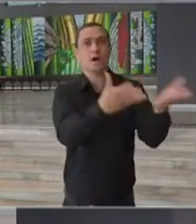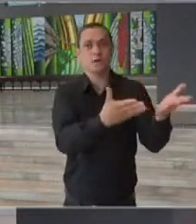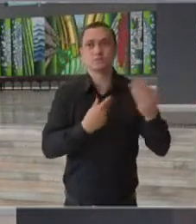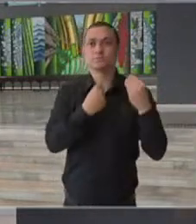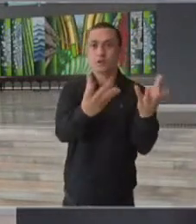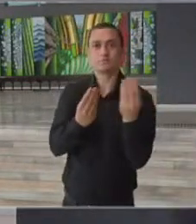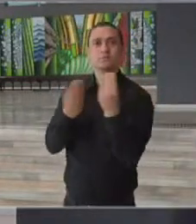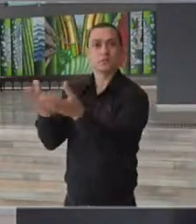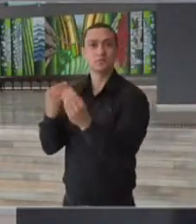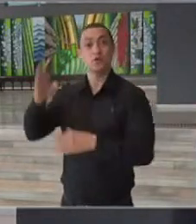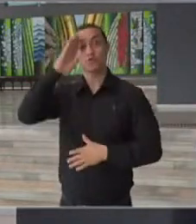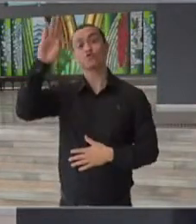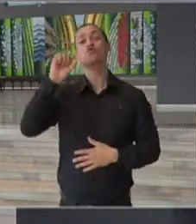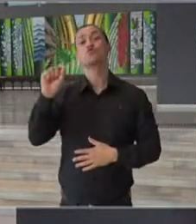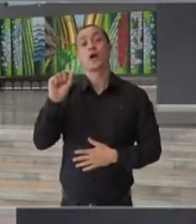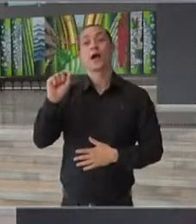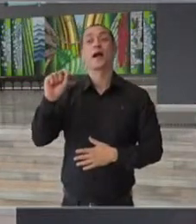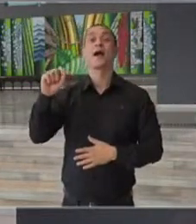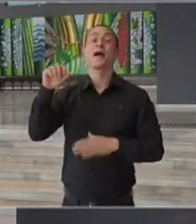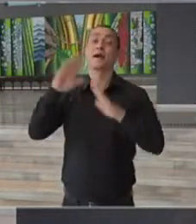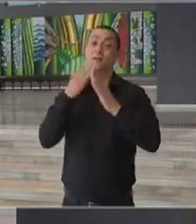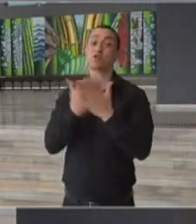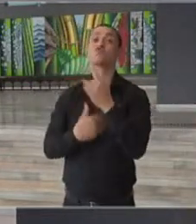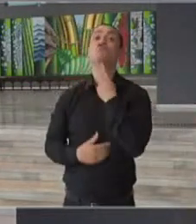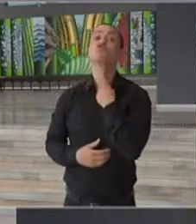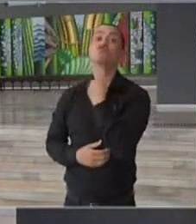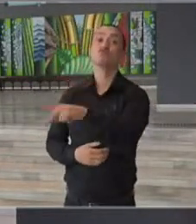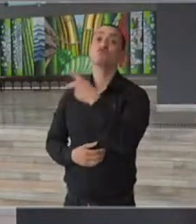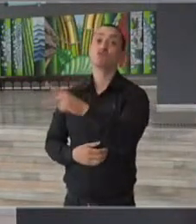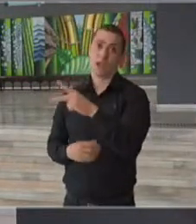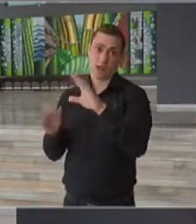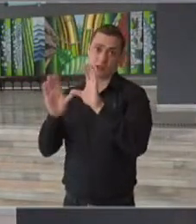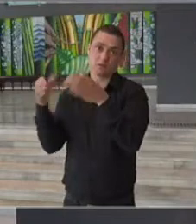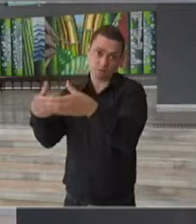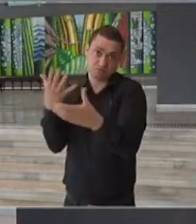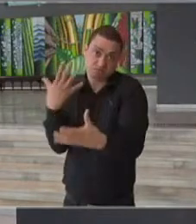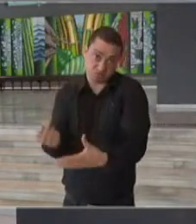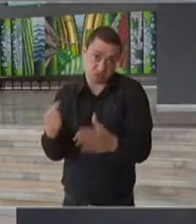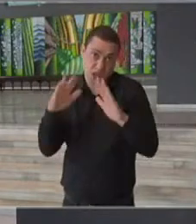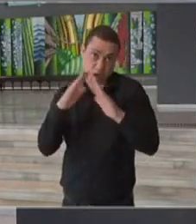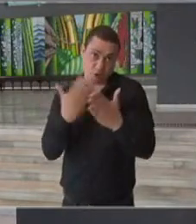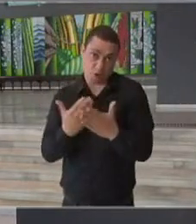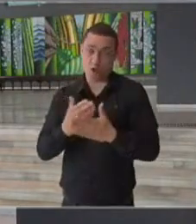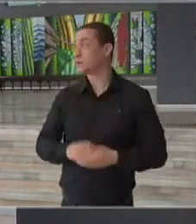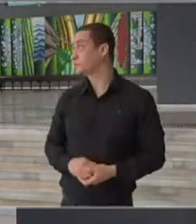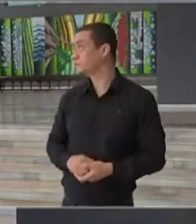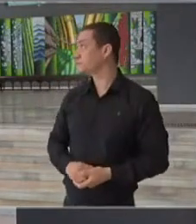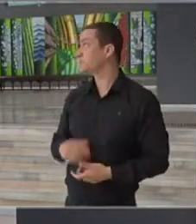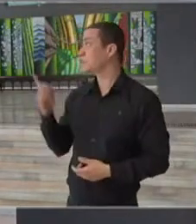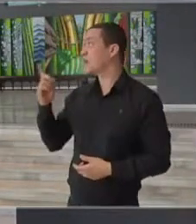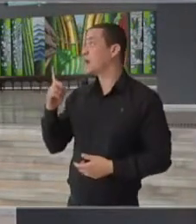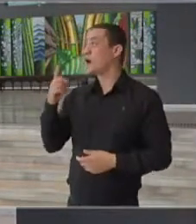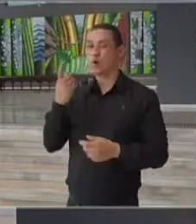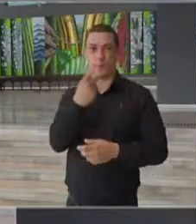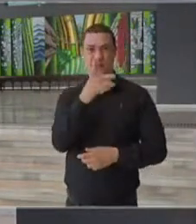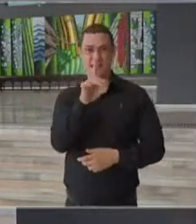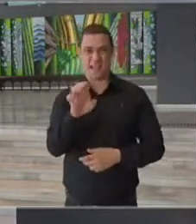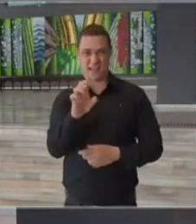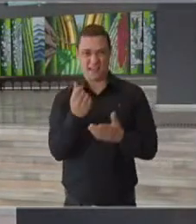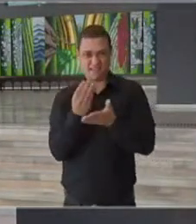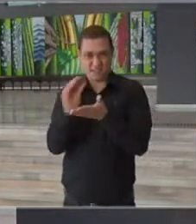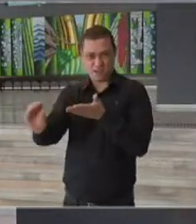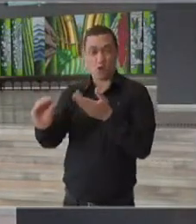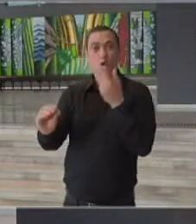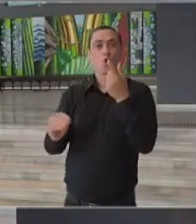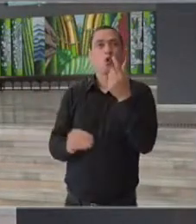com isso, fazendo a priorização com o desejo da própria comunidade. O PDDE Paulista, o Programa Dinheiro Direto na Escola,